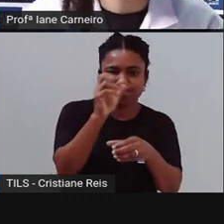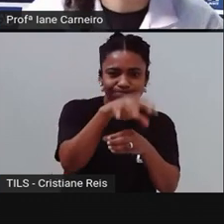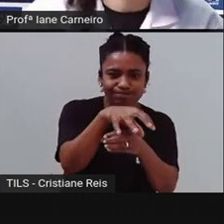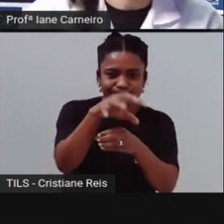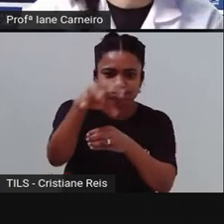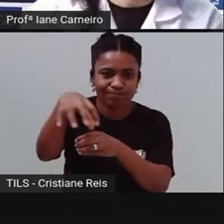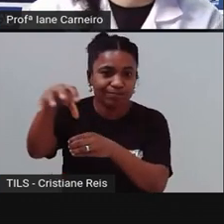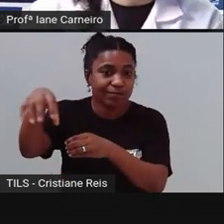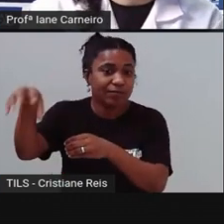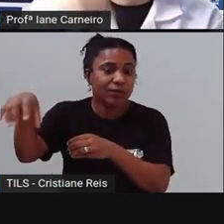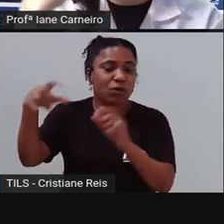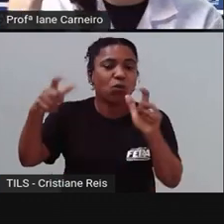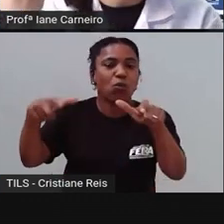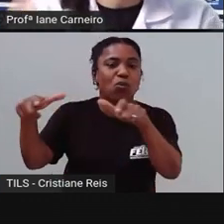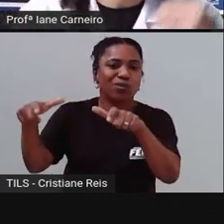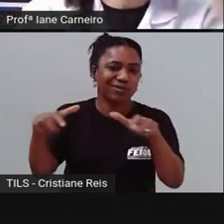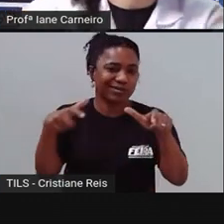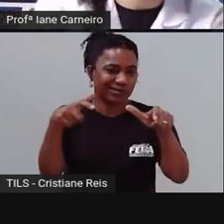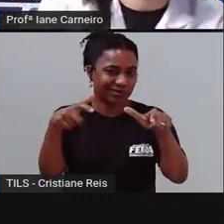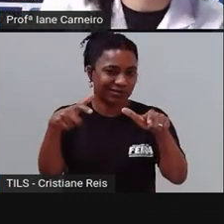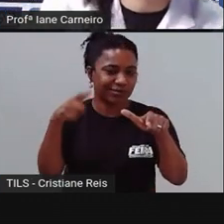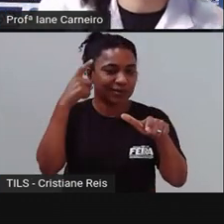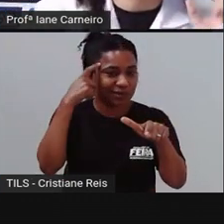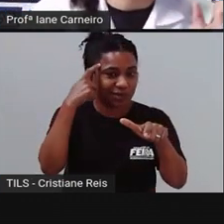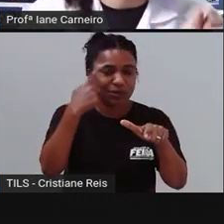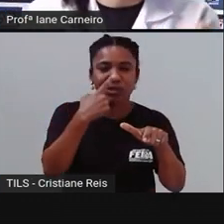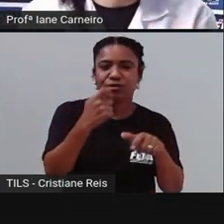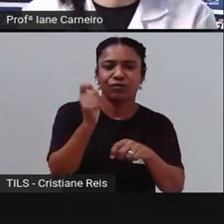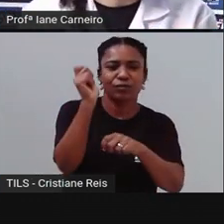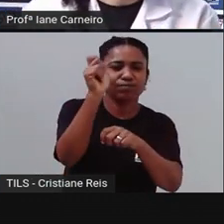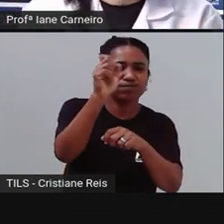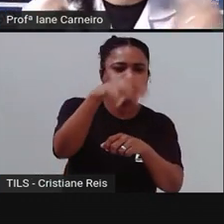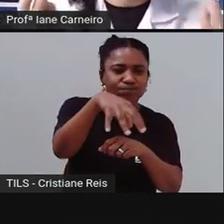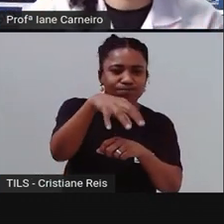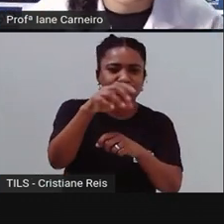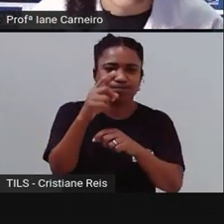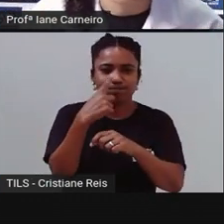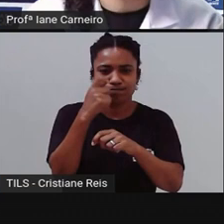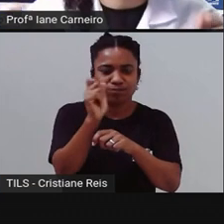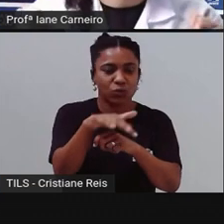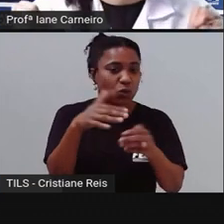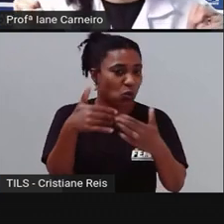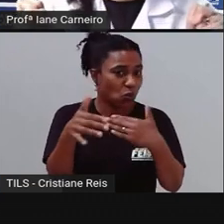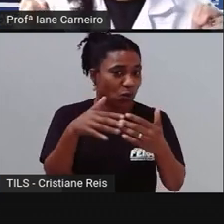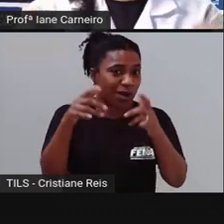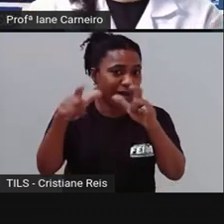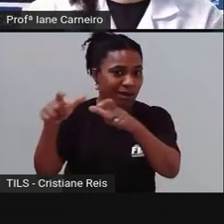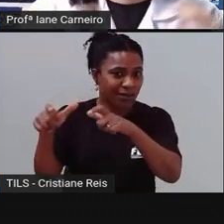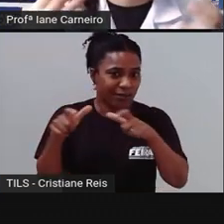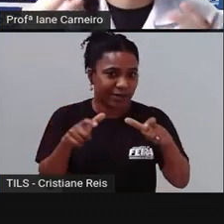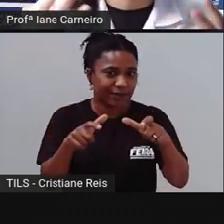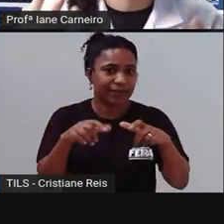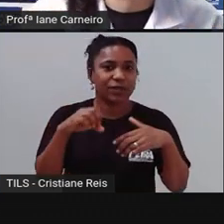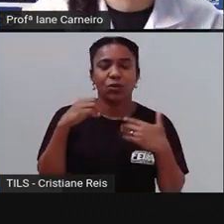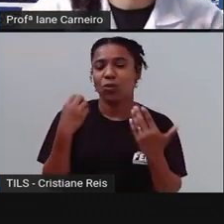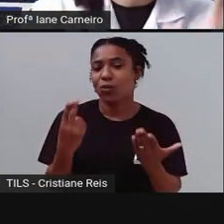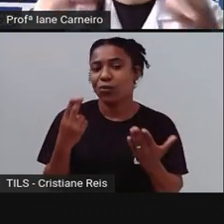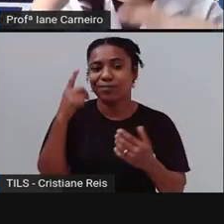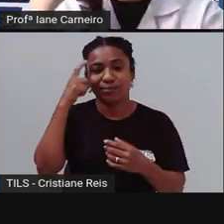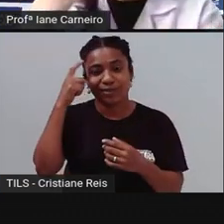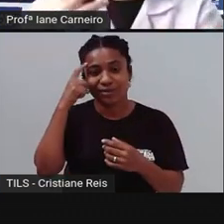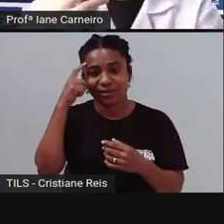forma consciente, né? Então, pensar como é que eu vou jogar fora esse material? Eu vou jogar de qualquer forma, né? Ou também